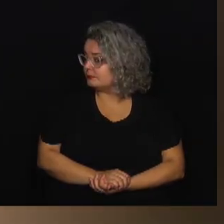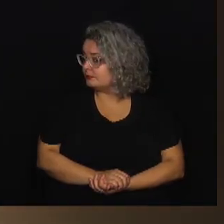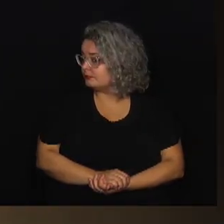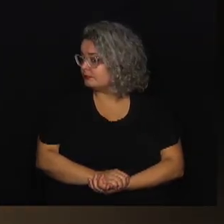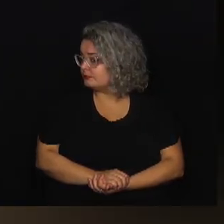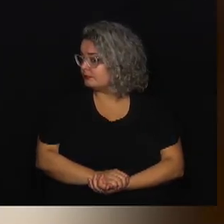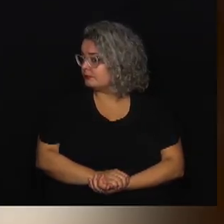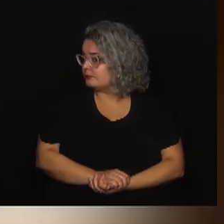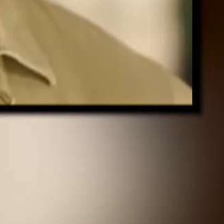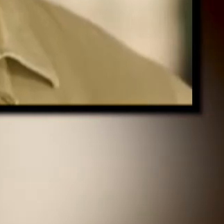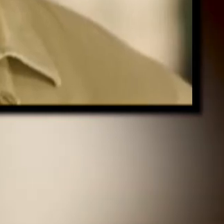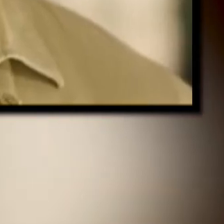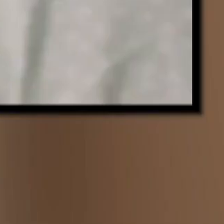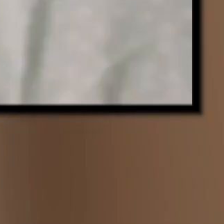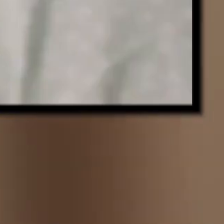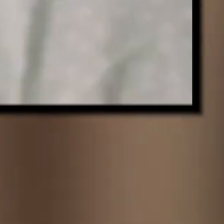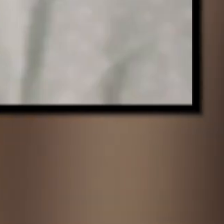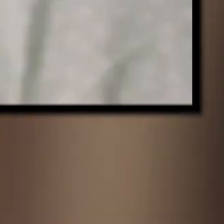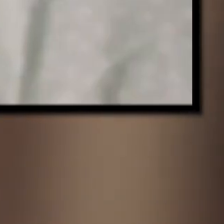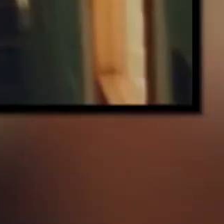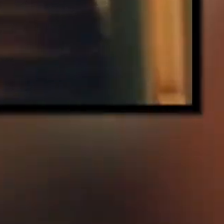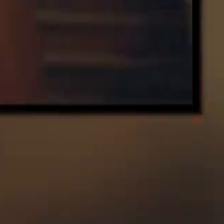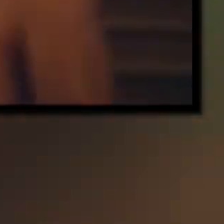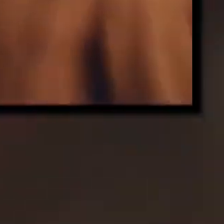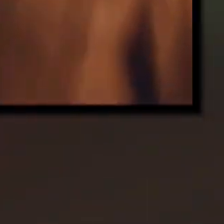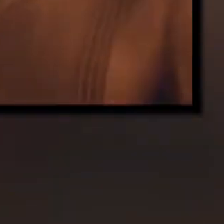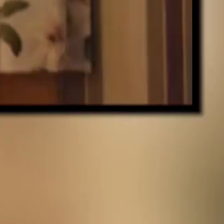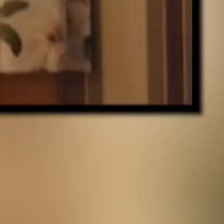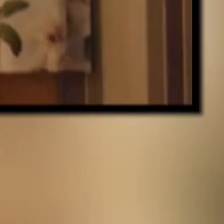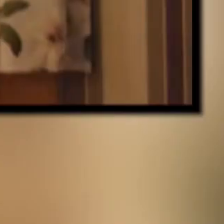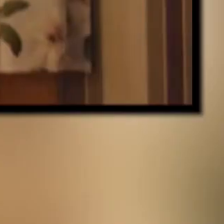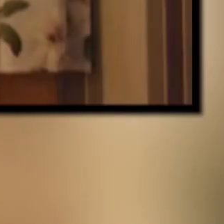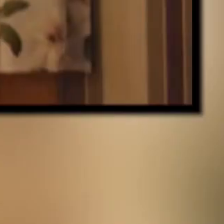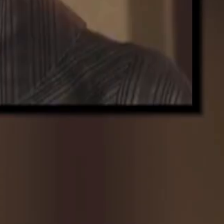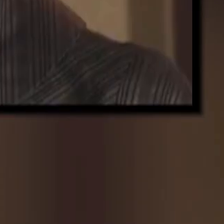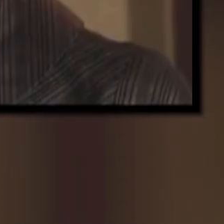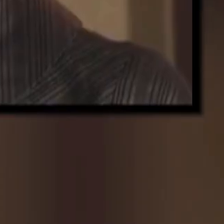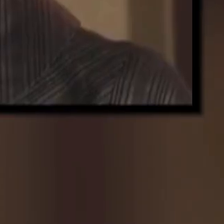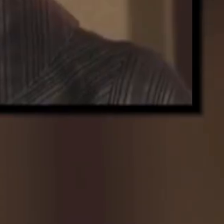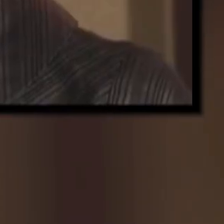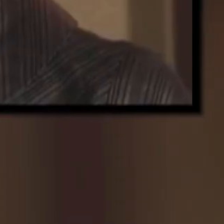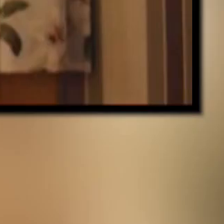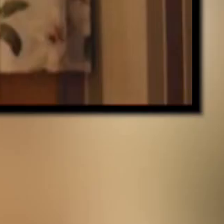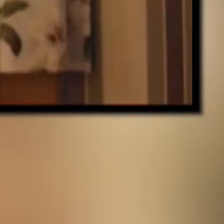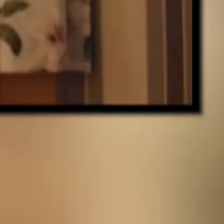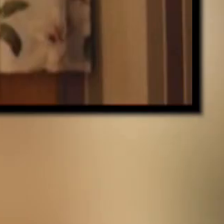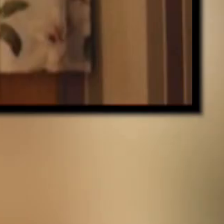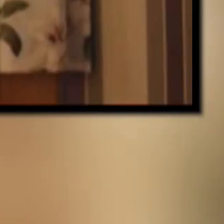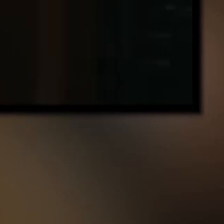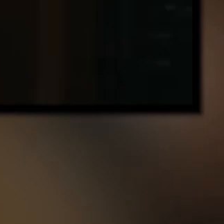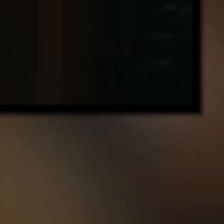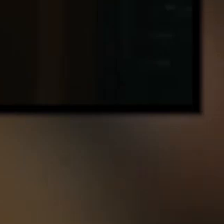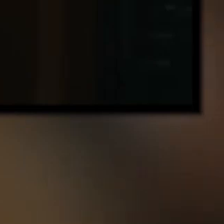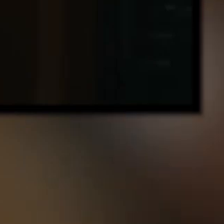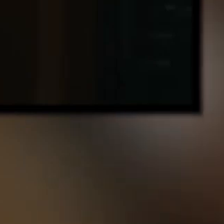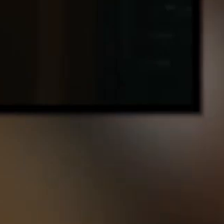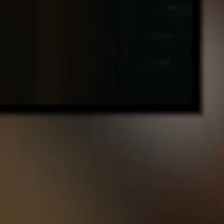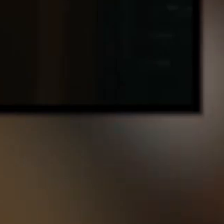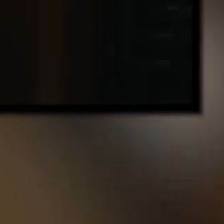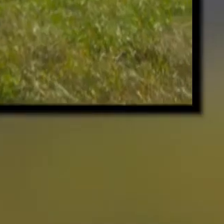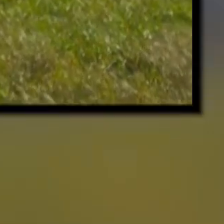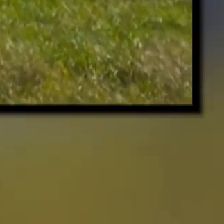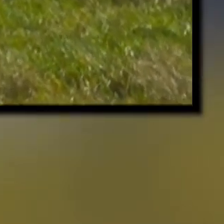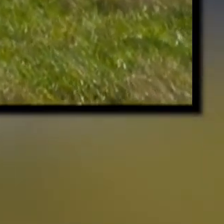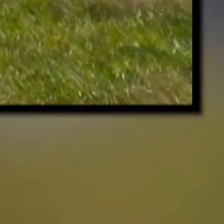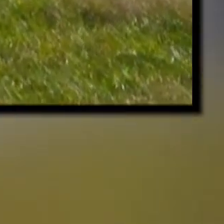How is risking your life gonna help Bo? I have to be strong for my child. And what about my child?